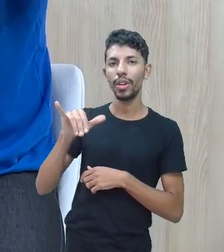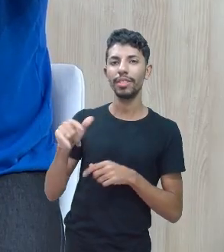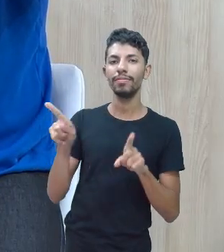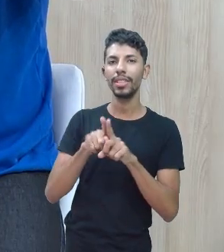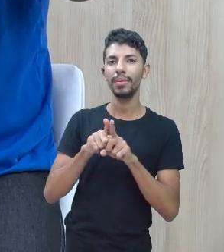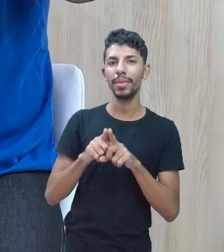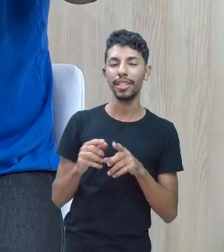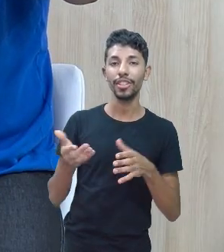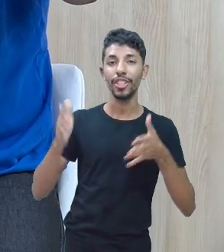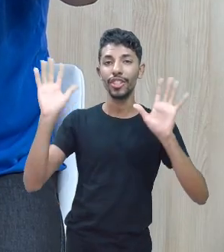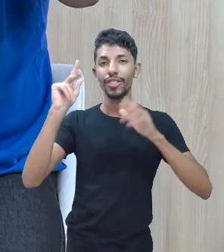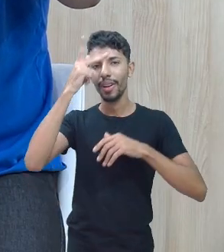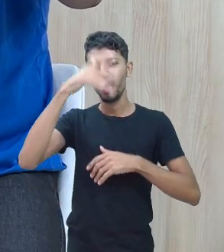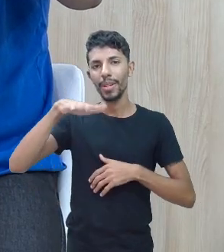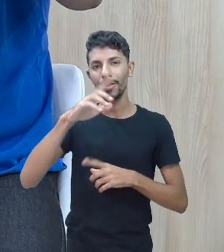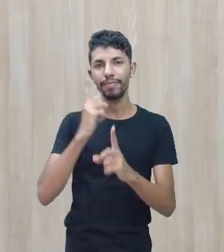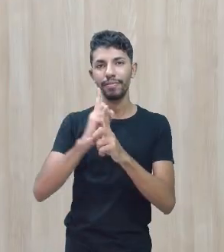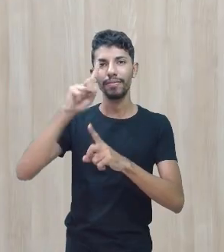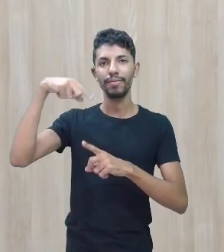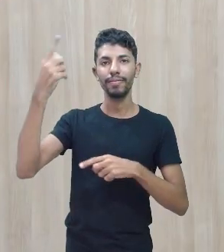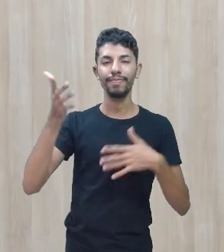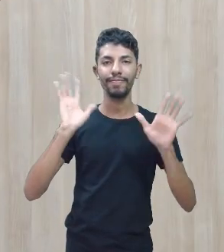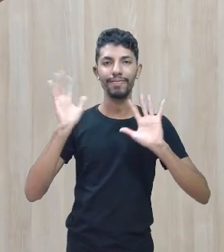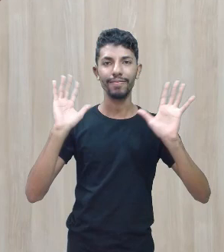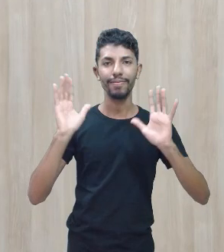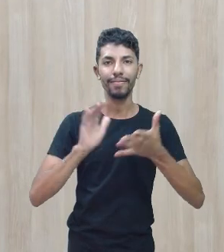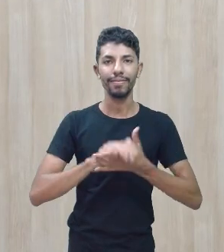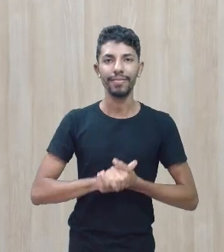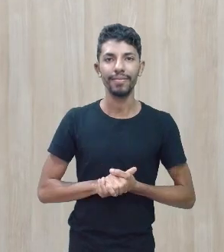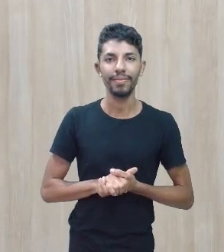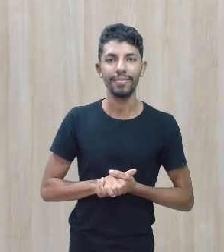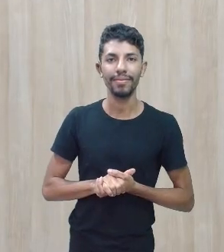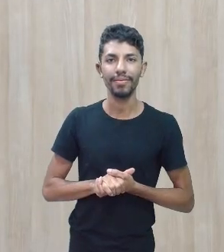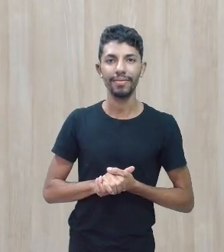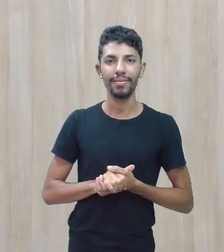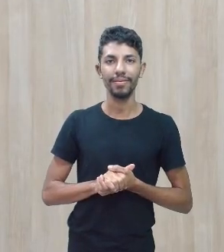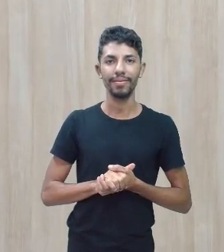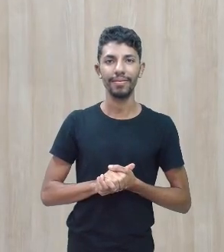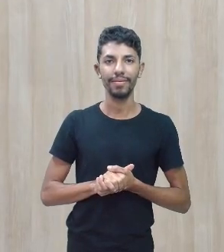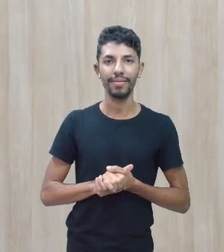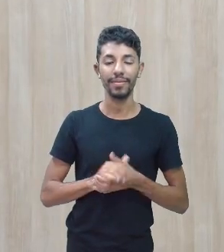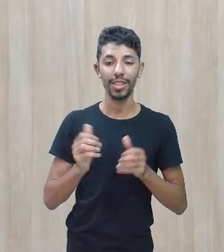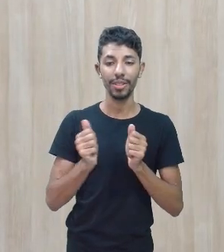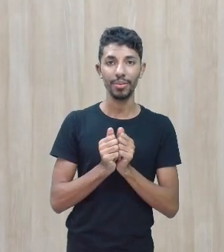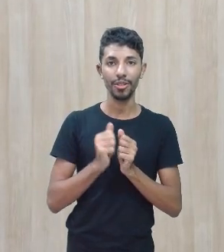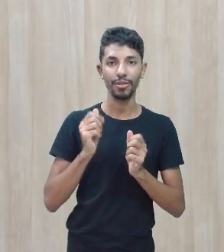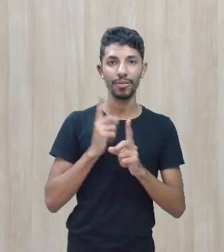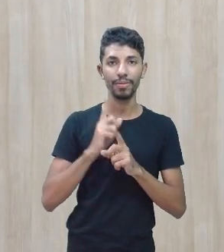Valeu, pessoal. Até a próxima. Tchau, gente. Tamo junto. Até a próxima.